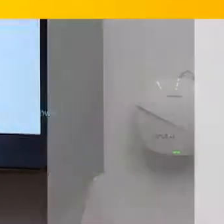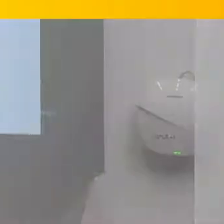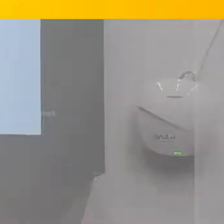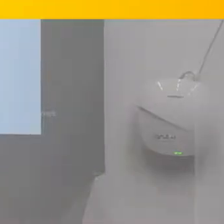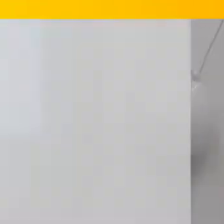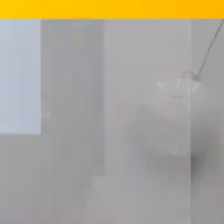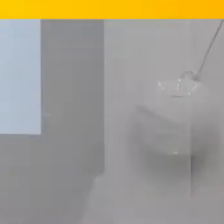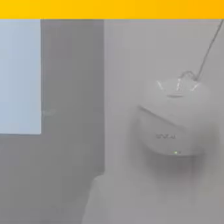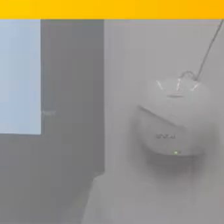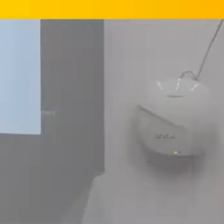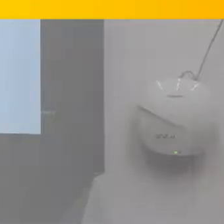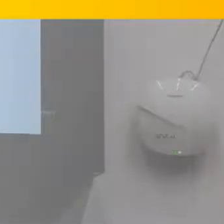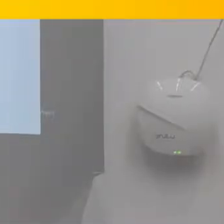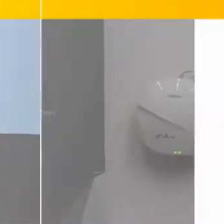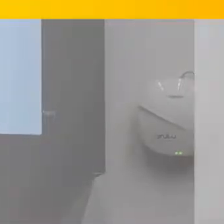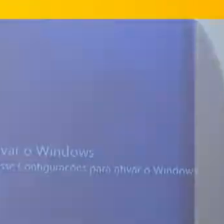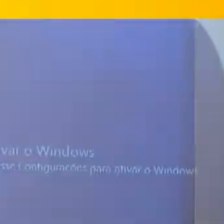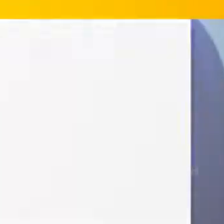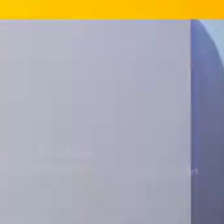e